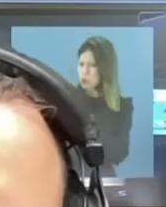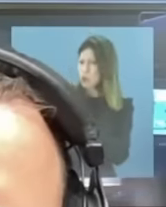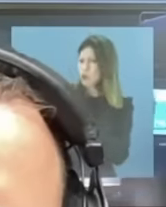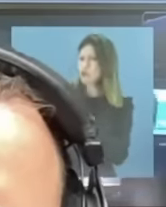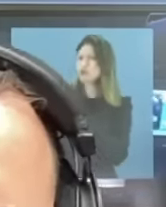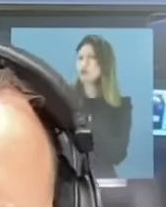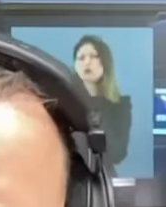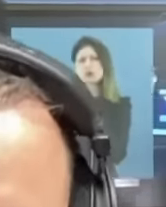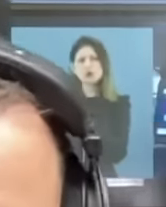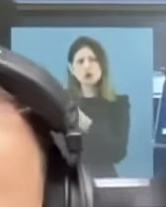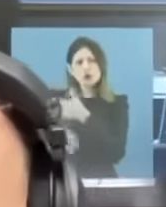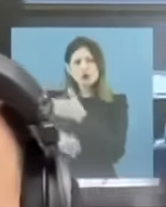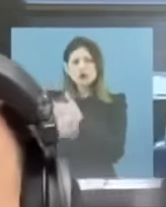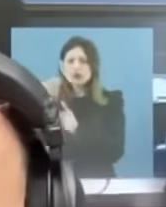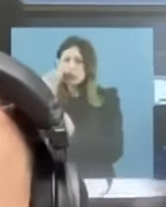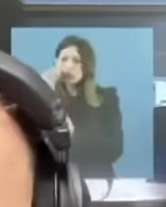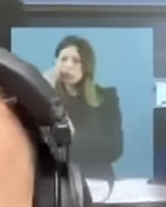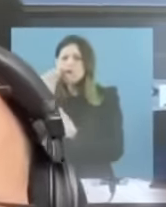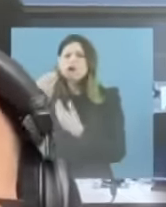o sigilo